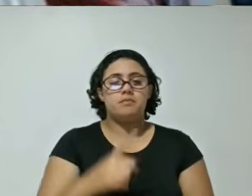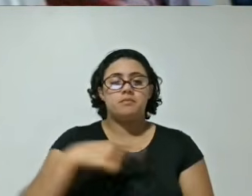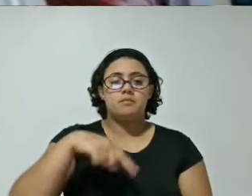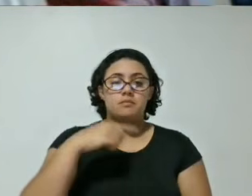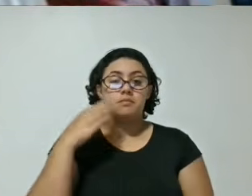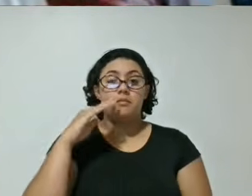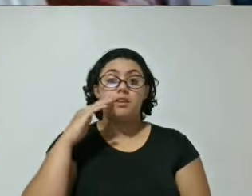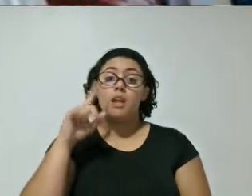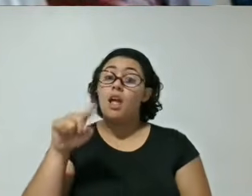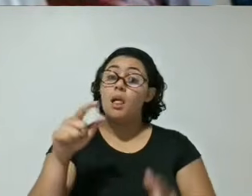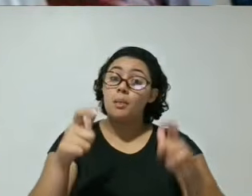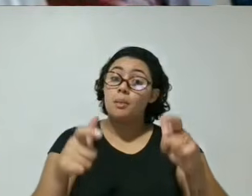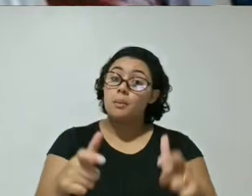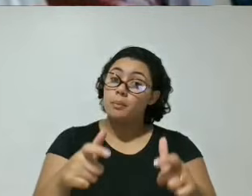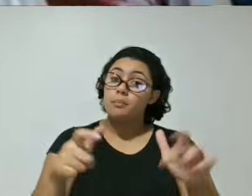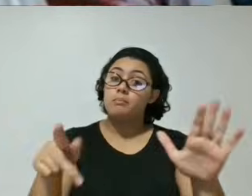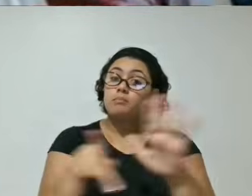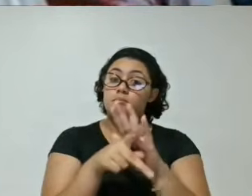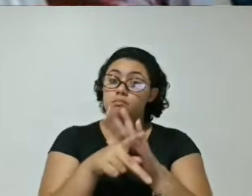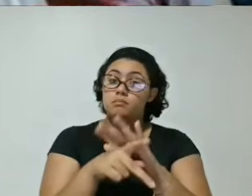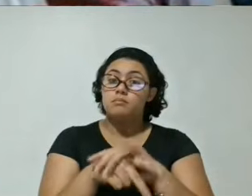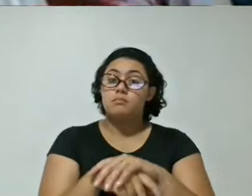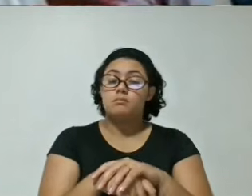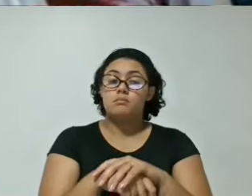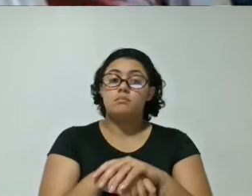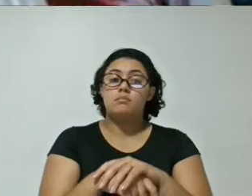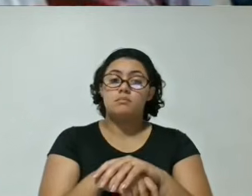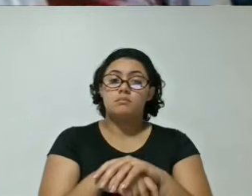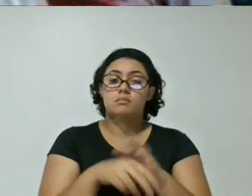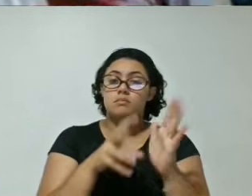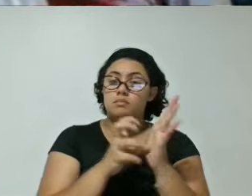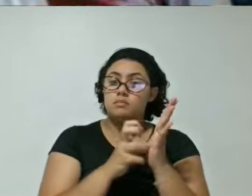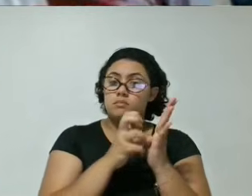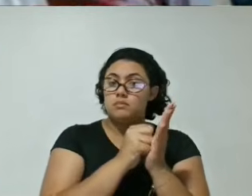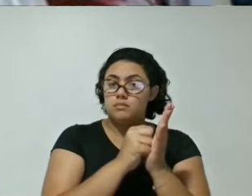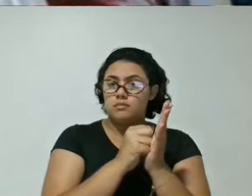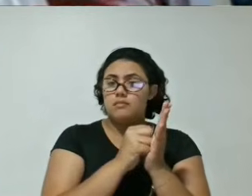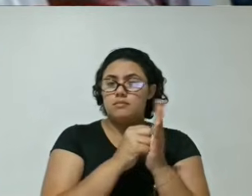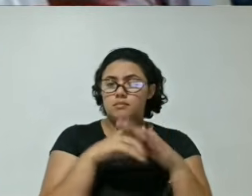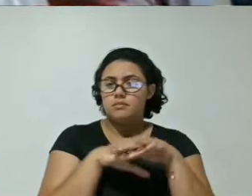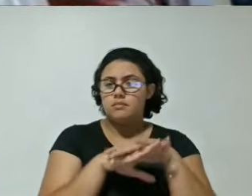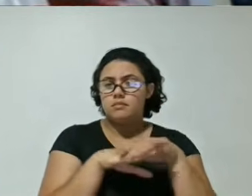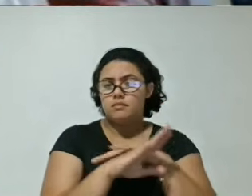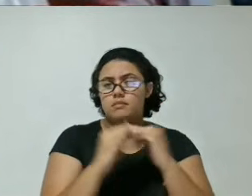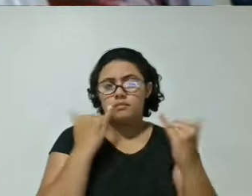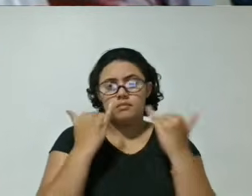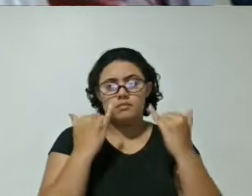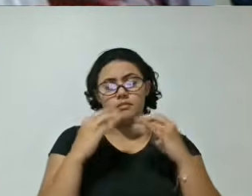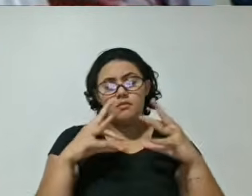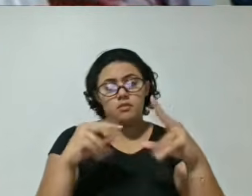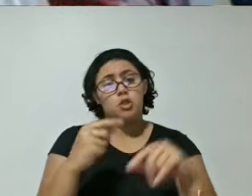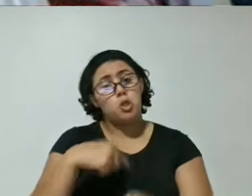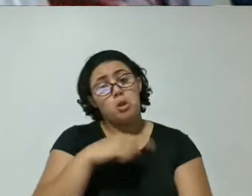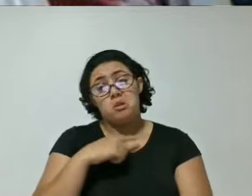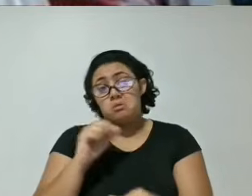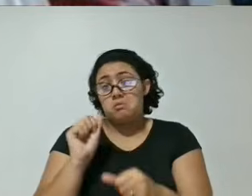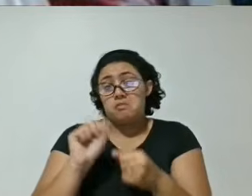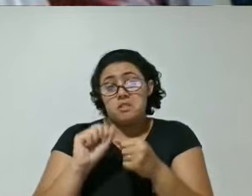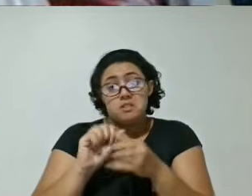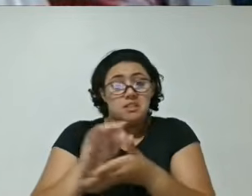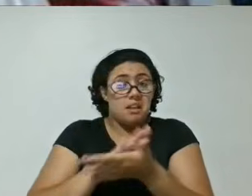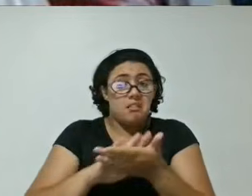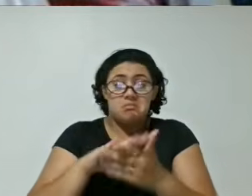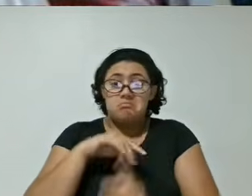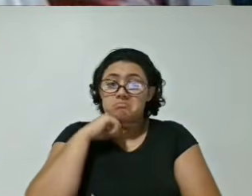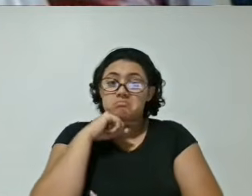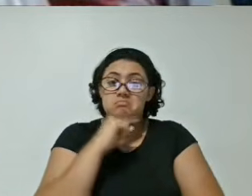lugar de registrar aquilo tudo. Né? A gente não podia fazer nada com relação a isso, mas era um lugar, que